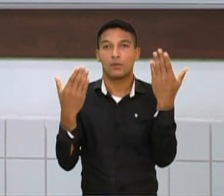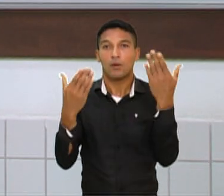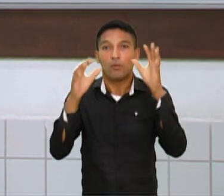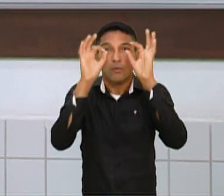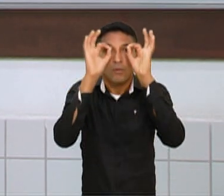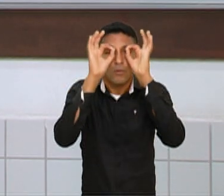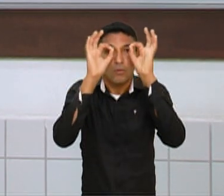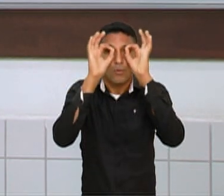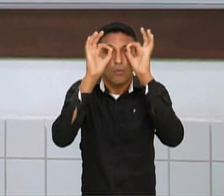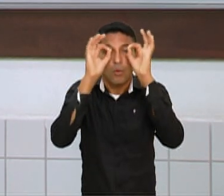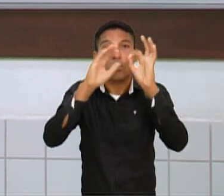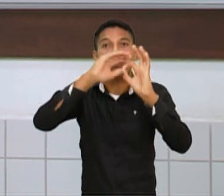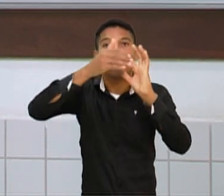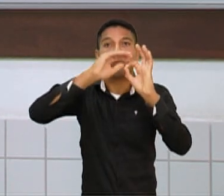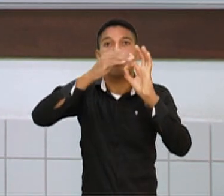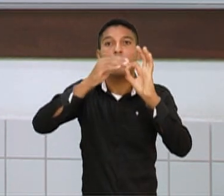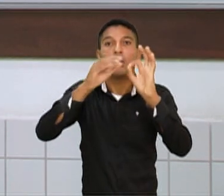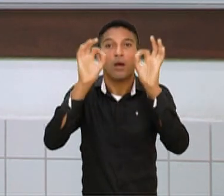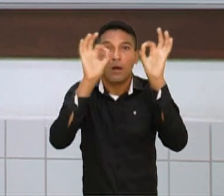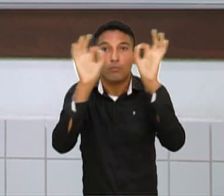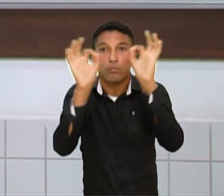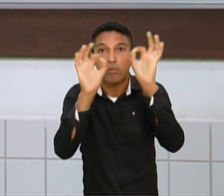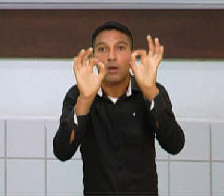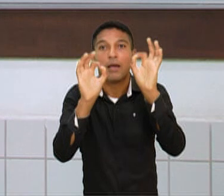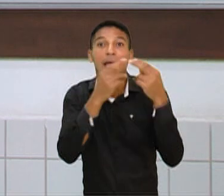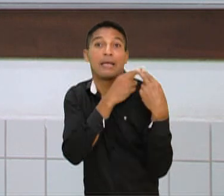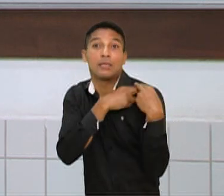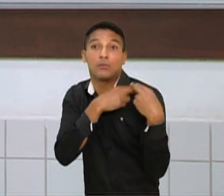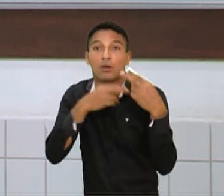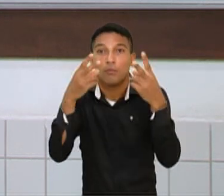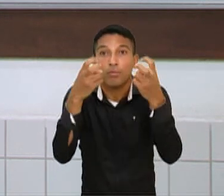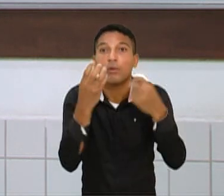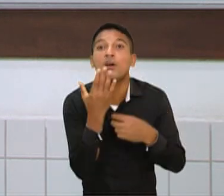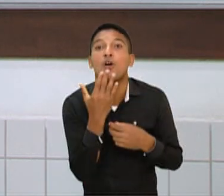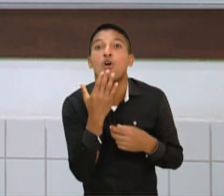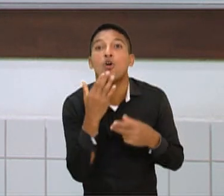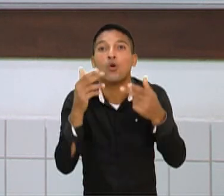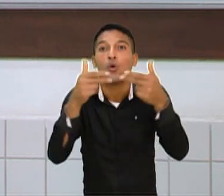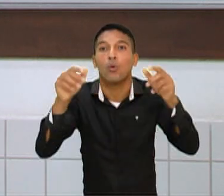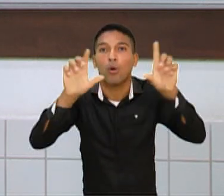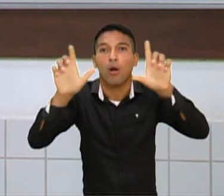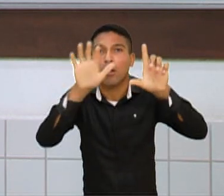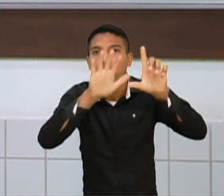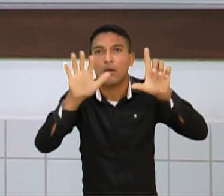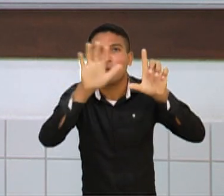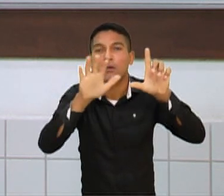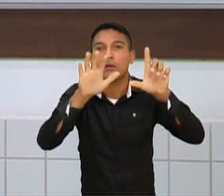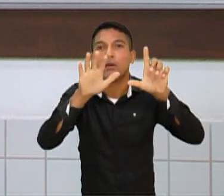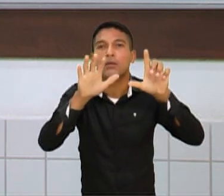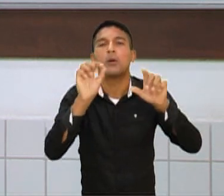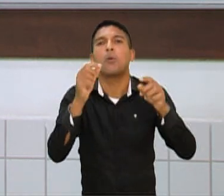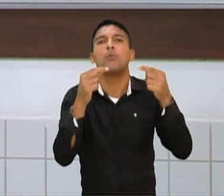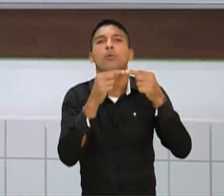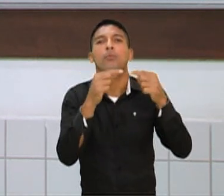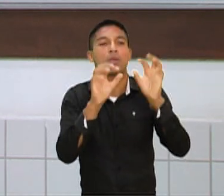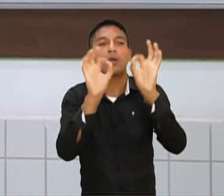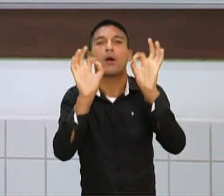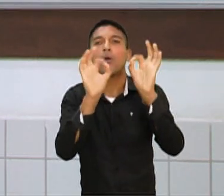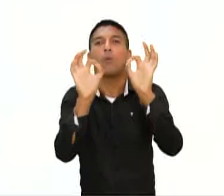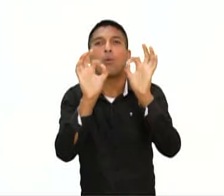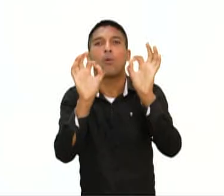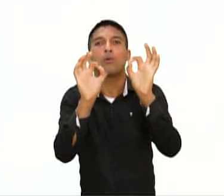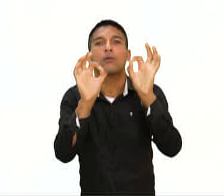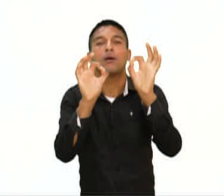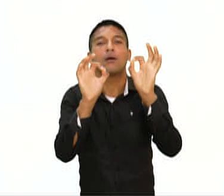Então, pessoal, tudo bem? Responderam o nosso quiz? Quem assinalou ali que essa aula responsável pela percepção de cores são